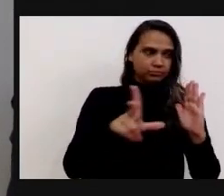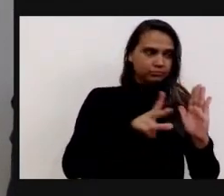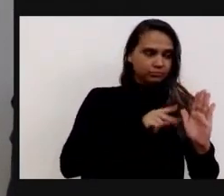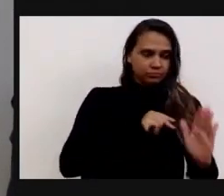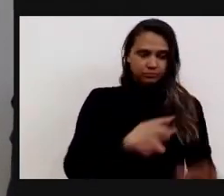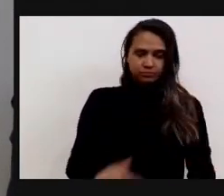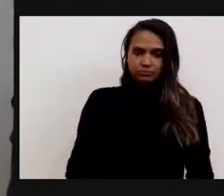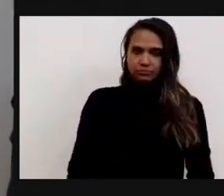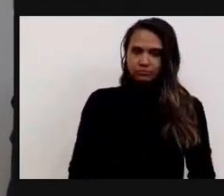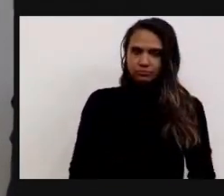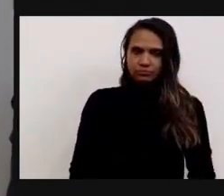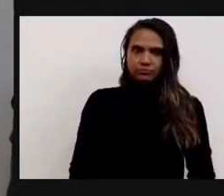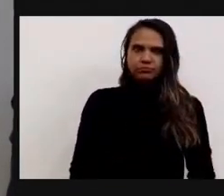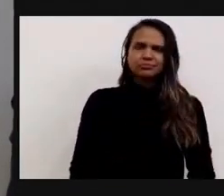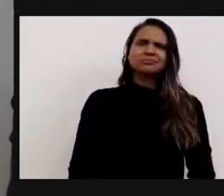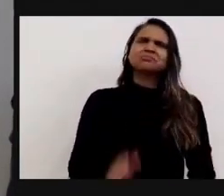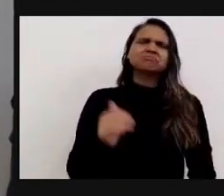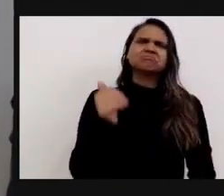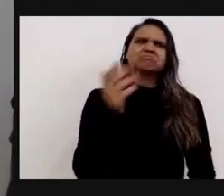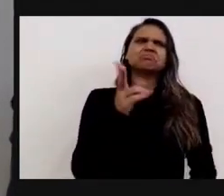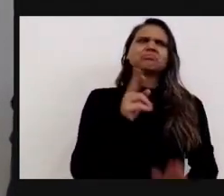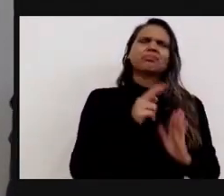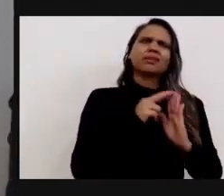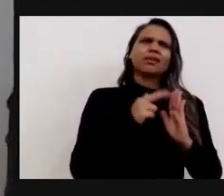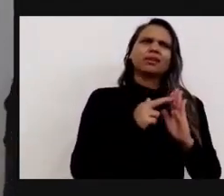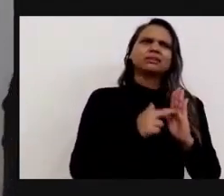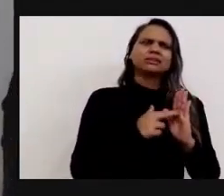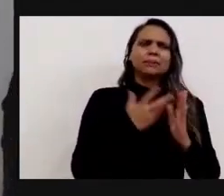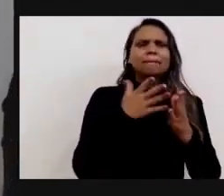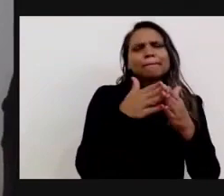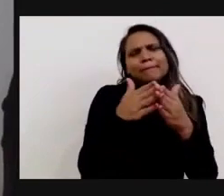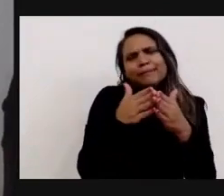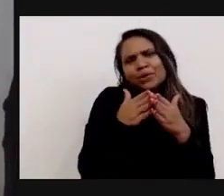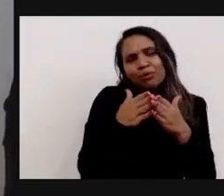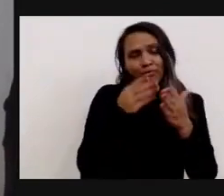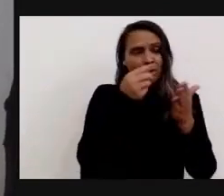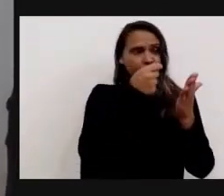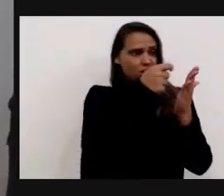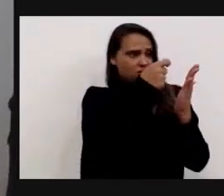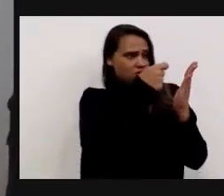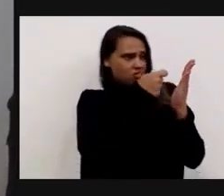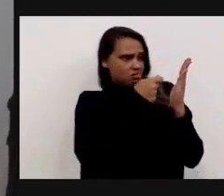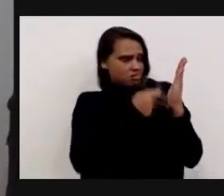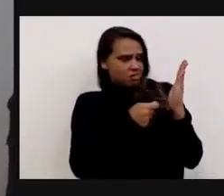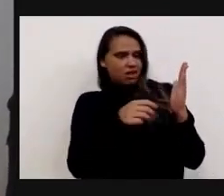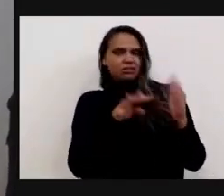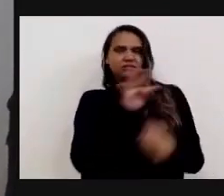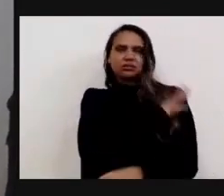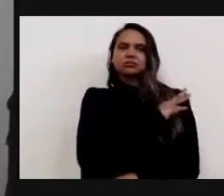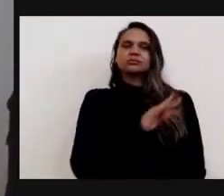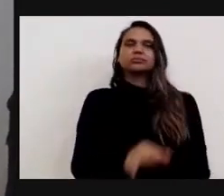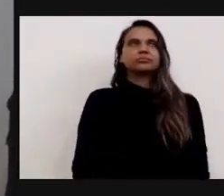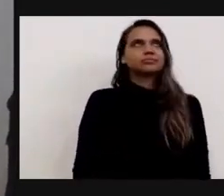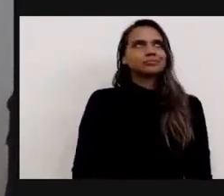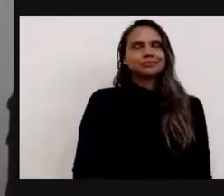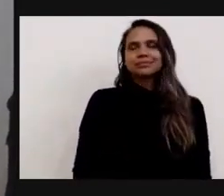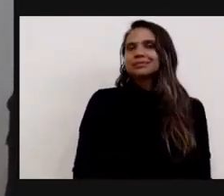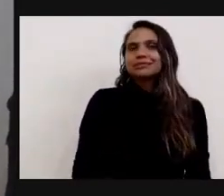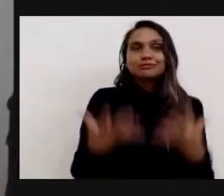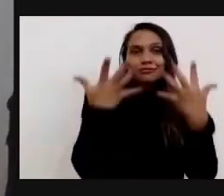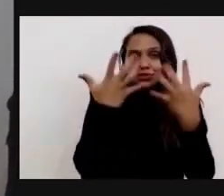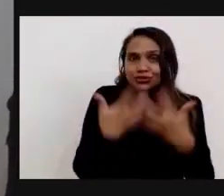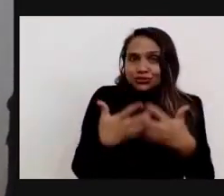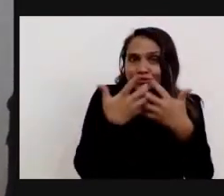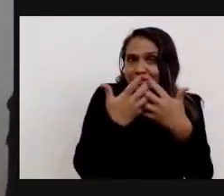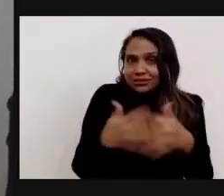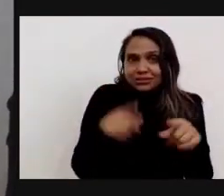do bolo tá Mário Mas qualquer receita por escrito exatamente como que você faz essa técnica gente tá funcionando